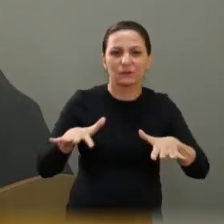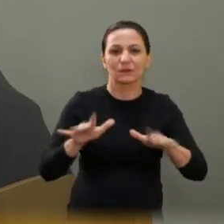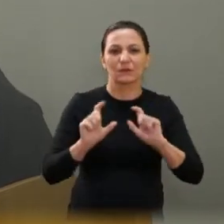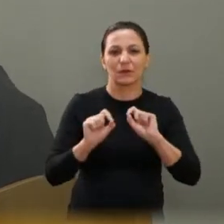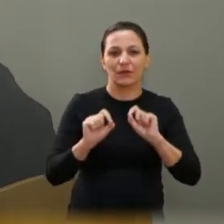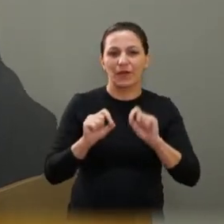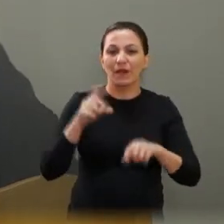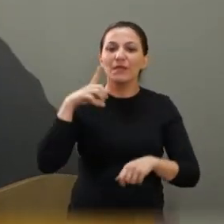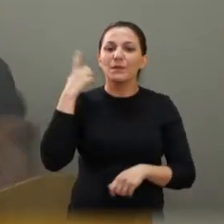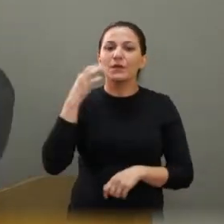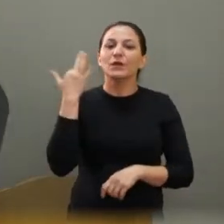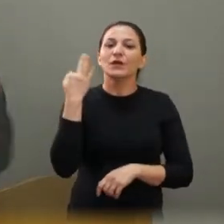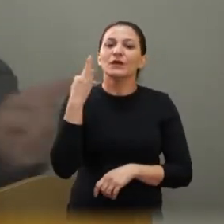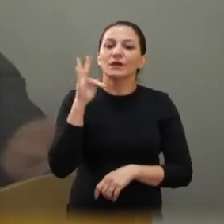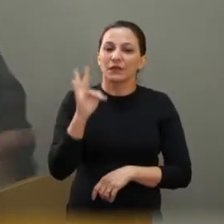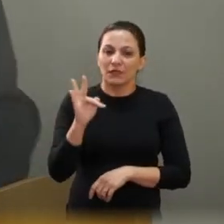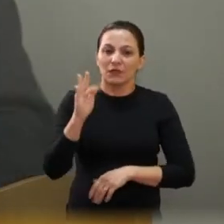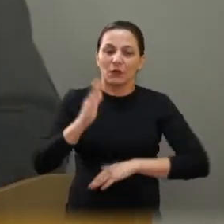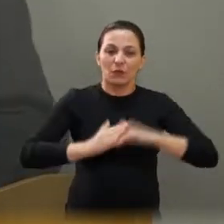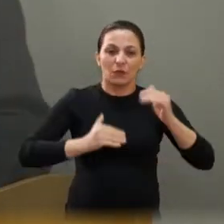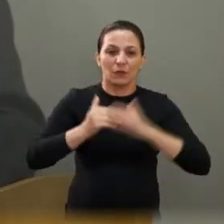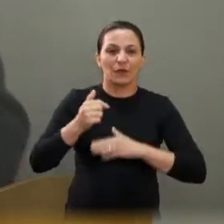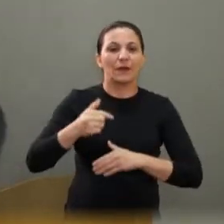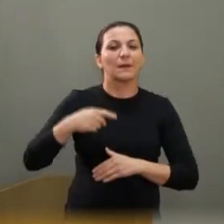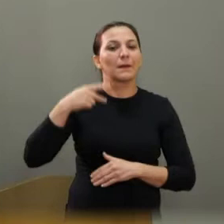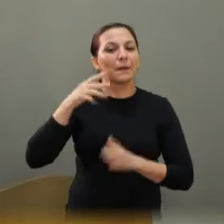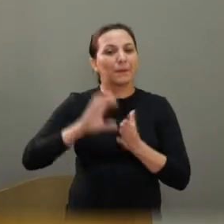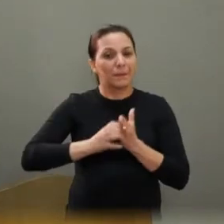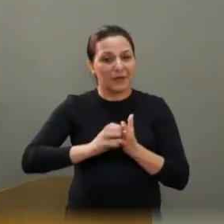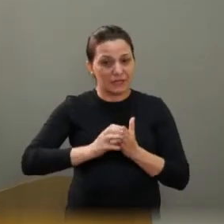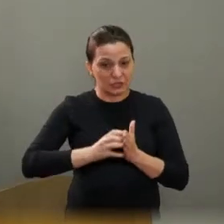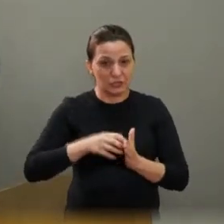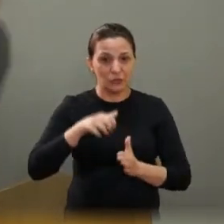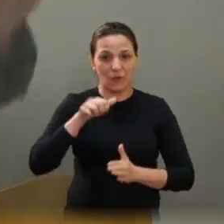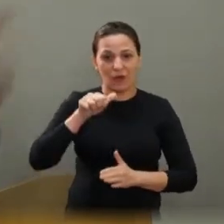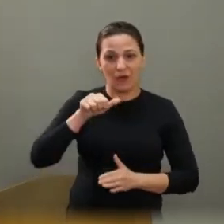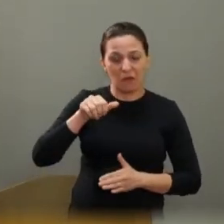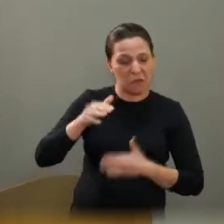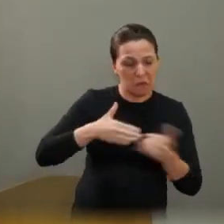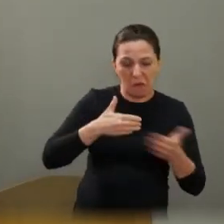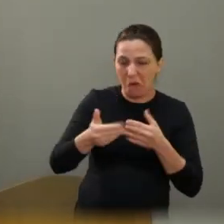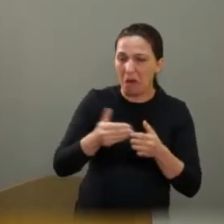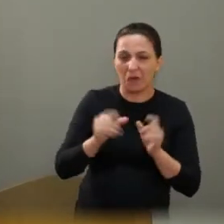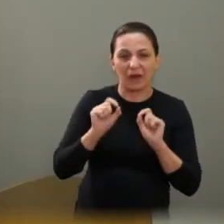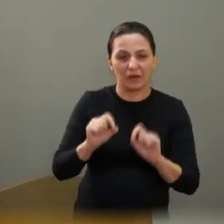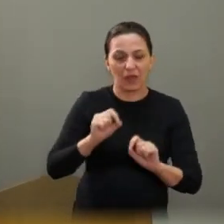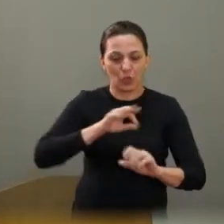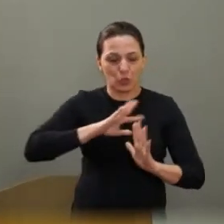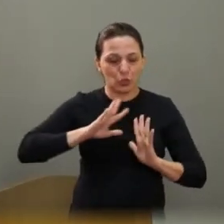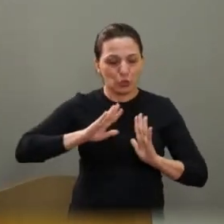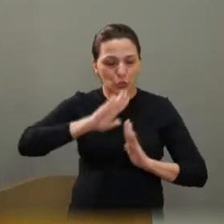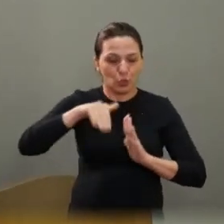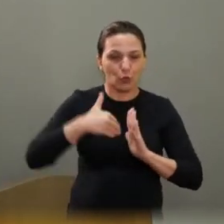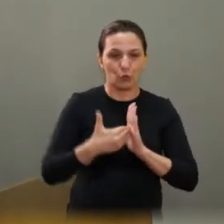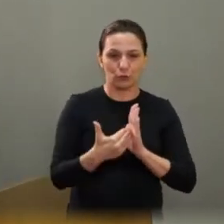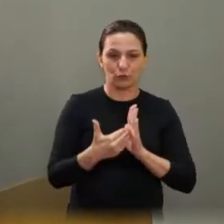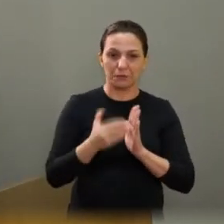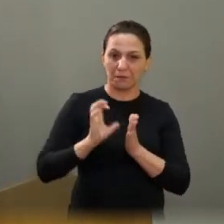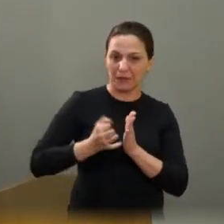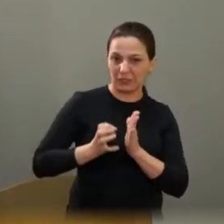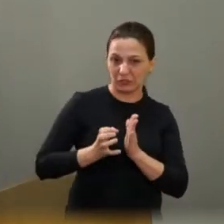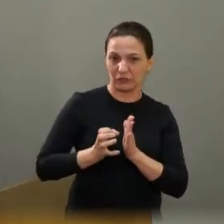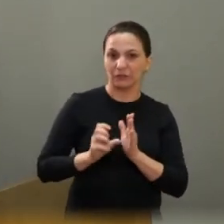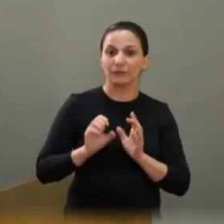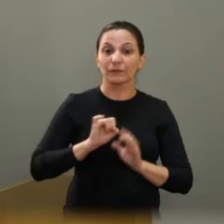e Esses deputados federais Independente de partido não tô aqui falando de partir do lado e partido B de partido C tô falando de todos os partidos